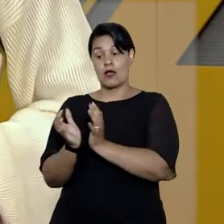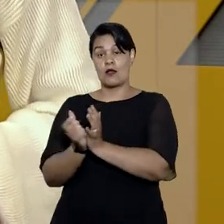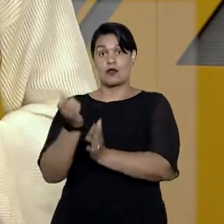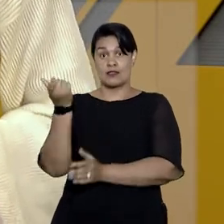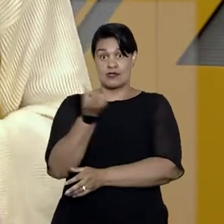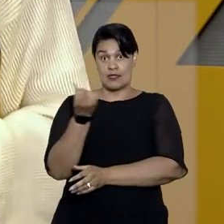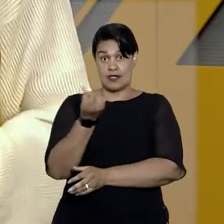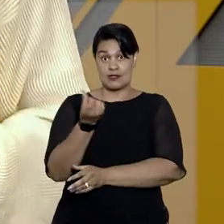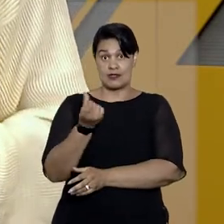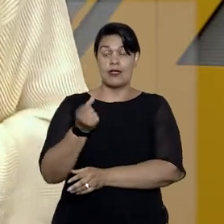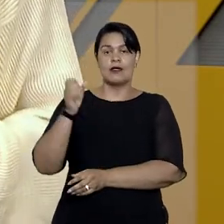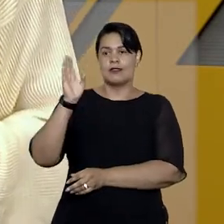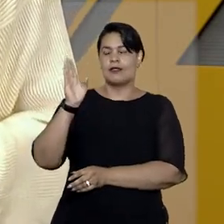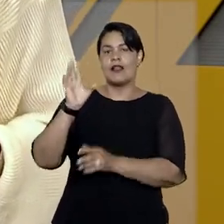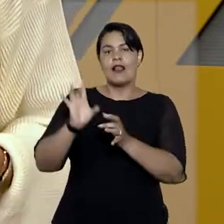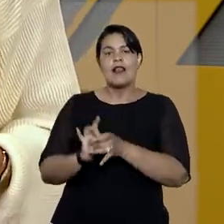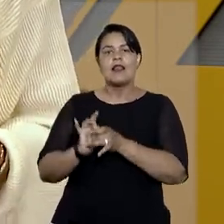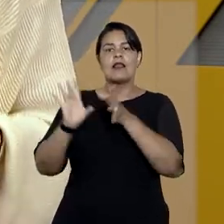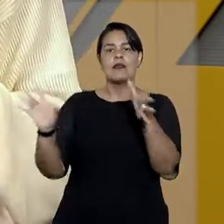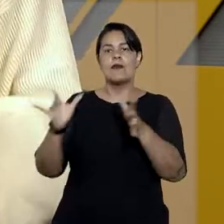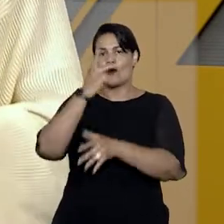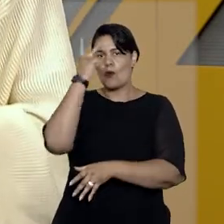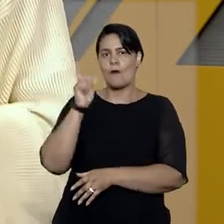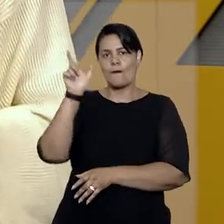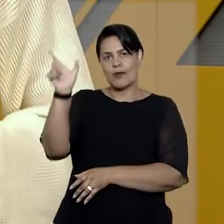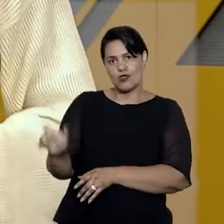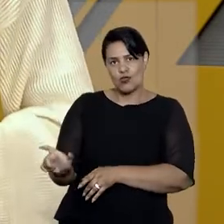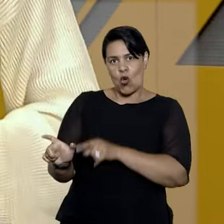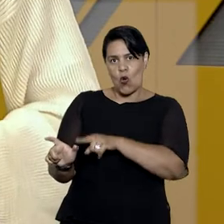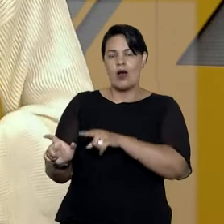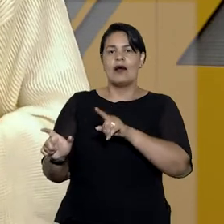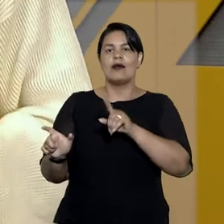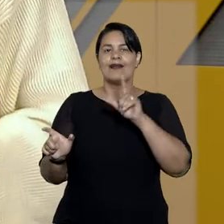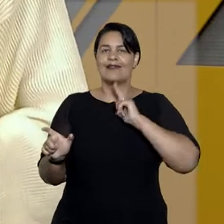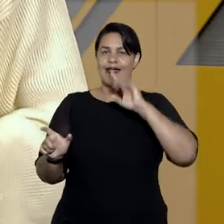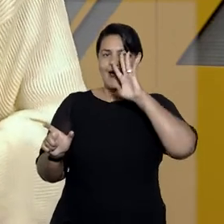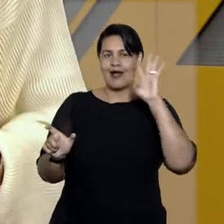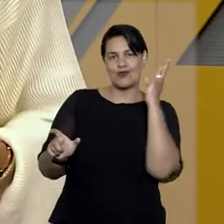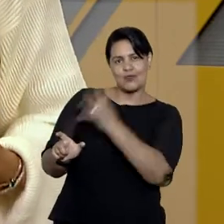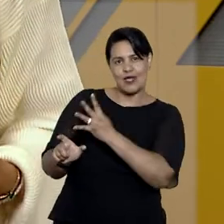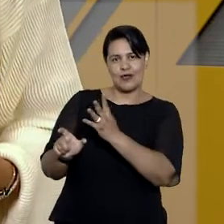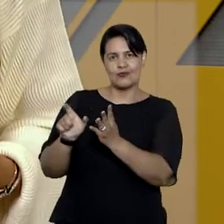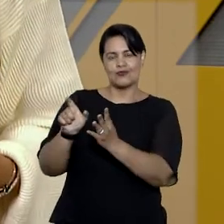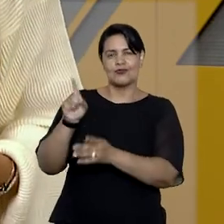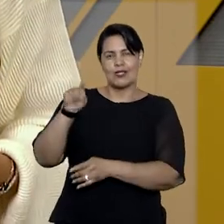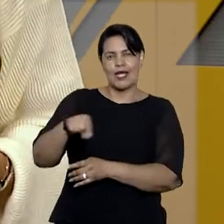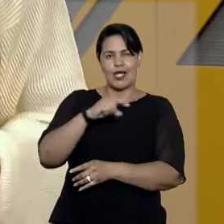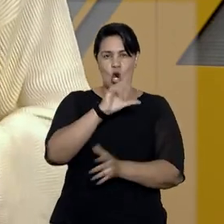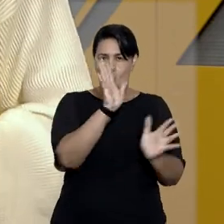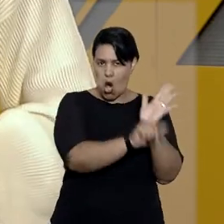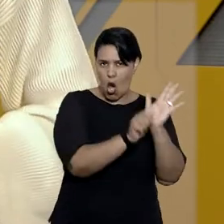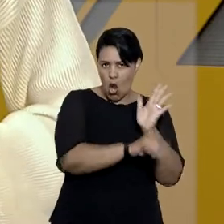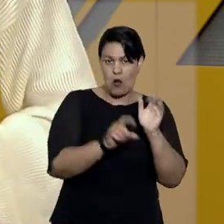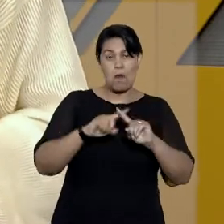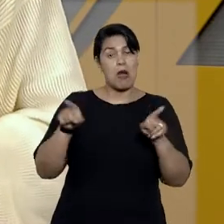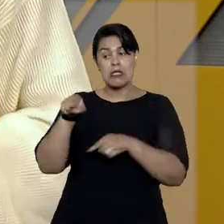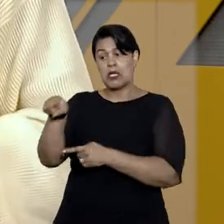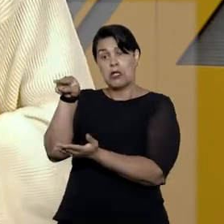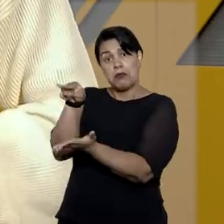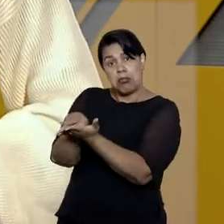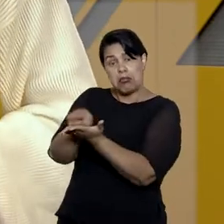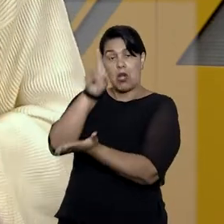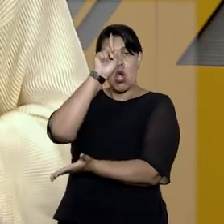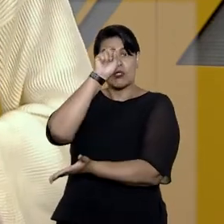turma absolveu o homem reconhecido pela vítima 3 meses após o crime de roubo, quando o réu se encontrava em uma maca de